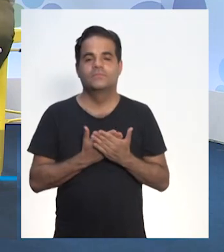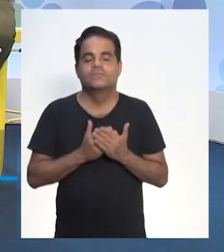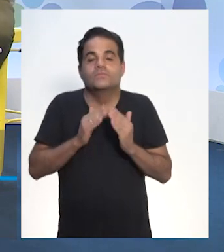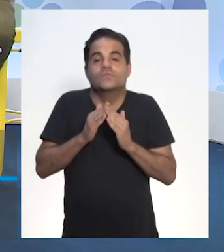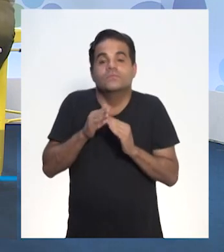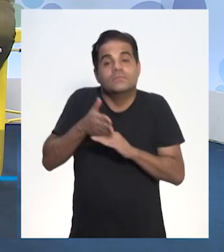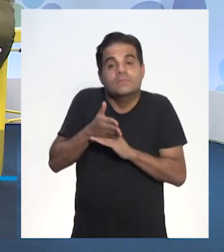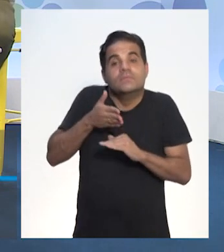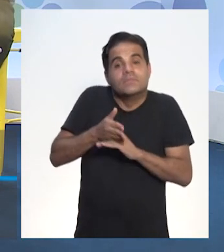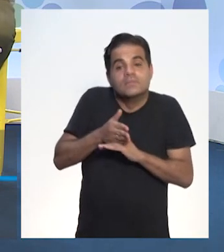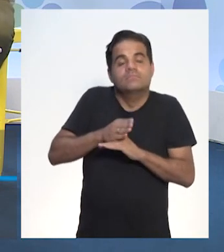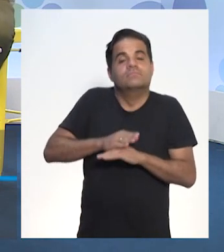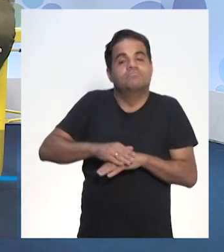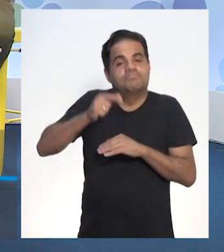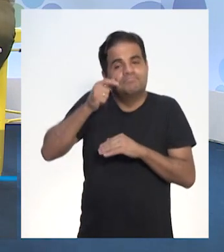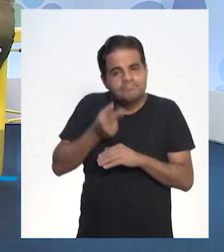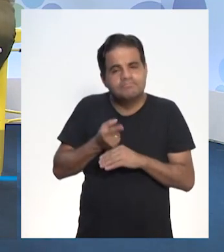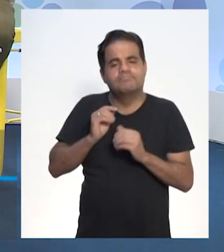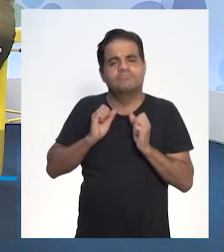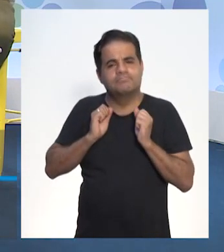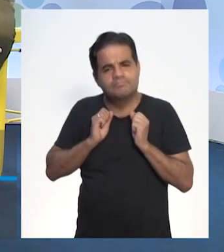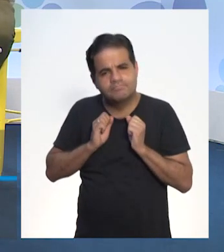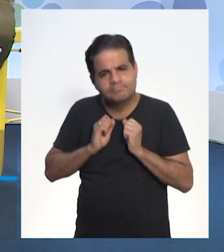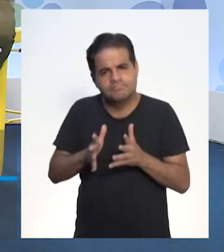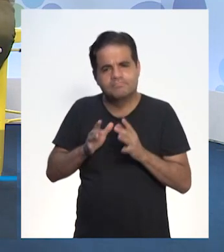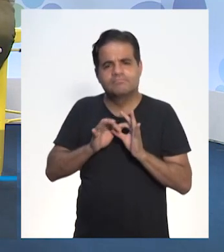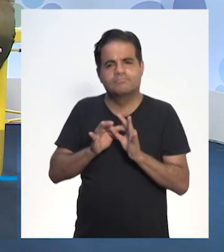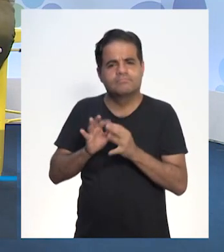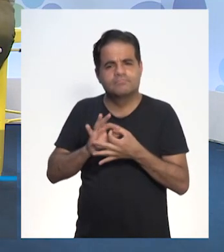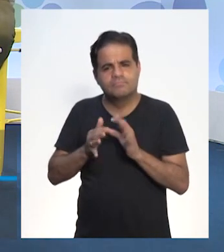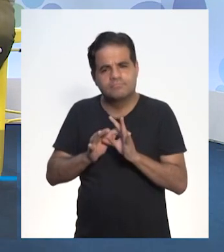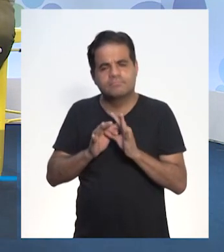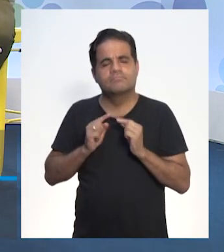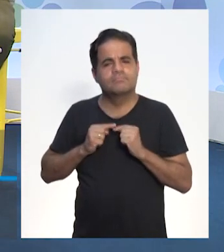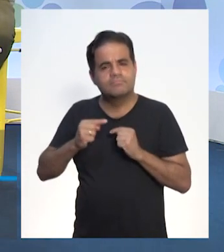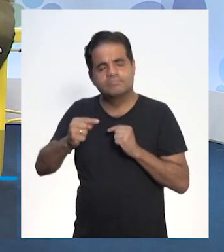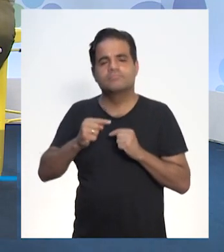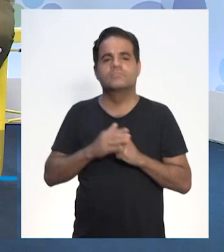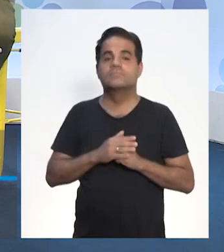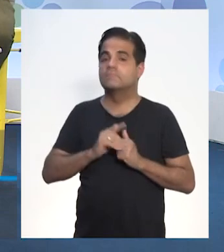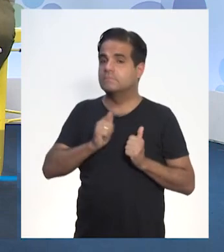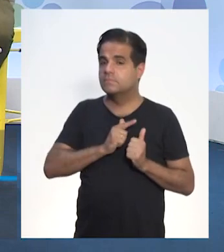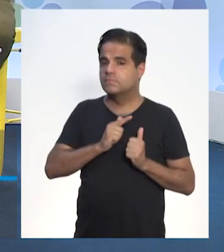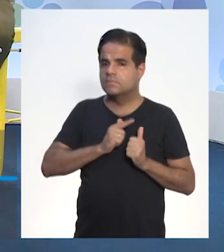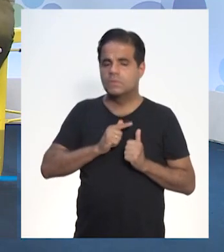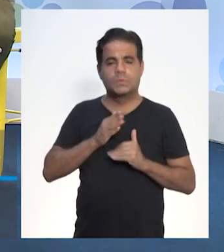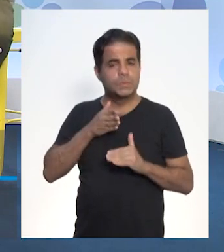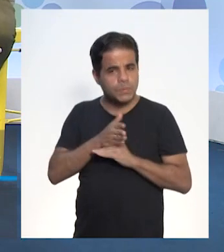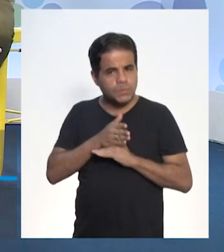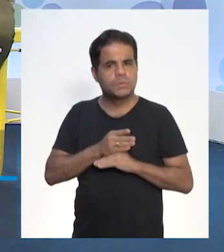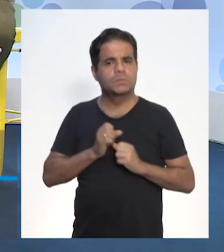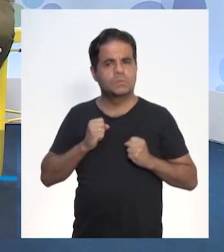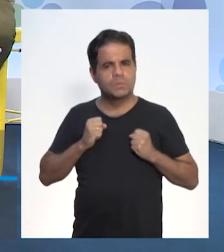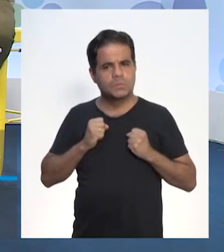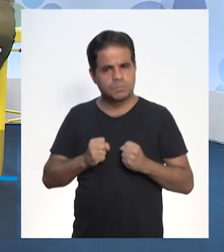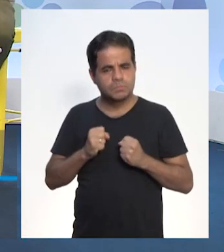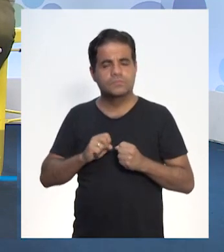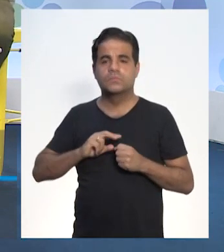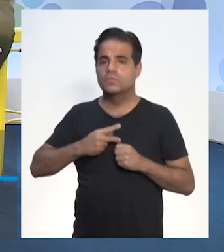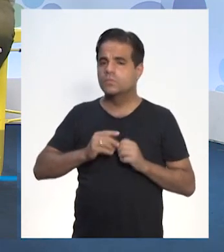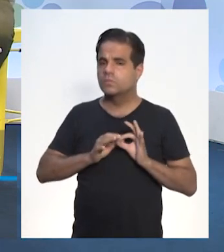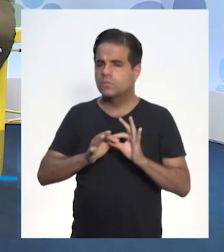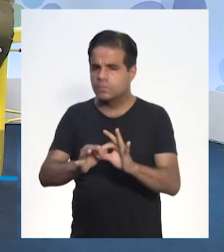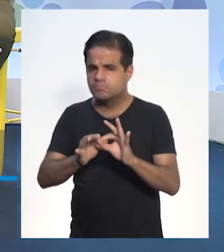participando também, tensão, voltagem, corrente, força magnética. Isso, né? Então temos aí legal. Bastante potência, informação. Potência, corrente. Ótimo, oh.